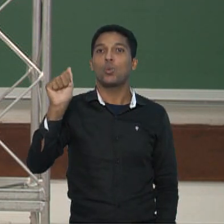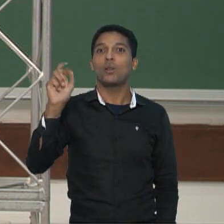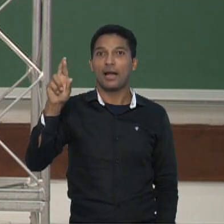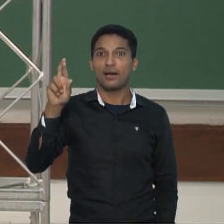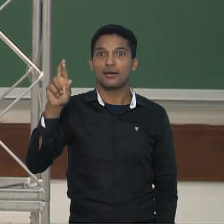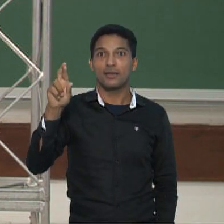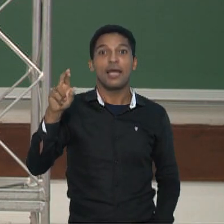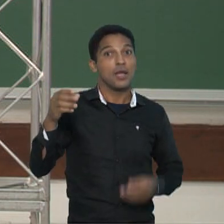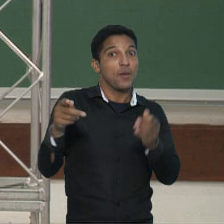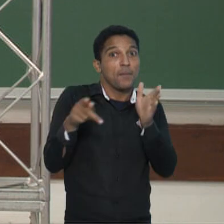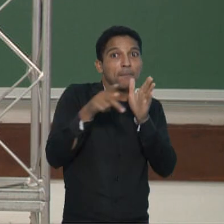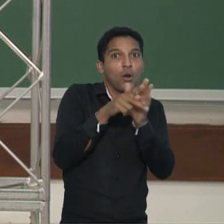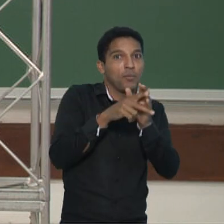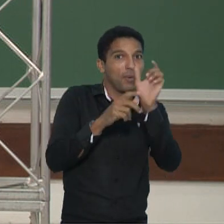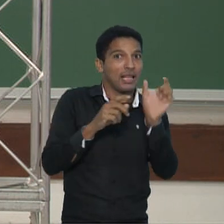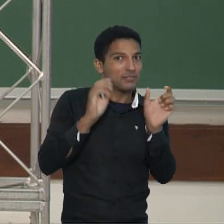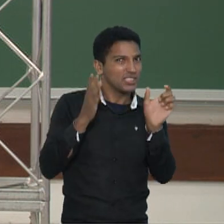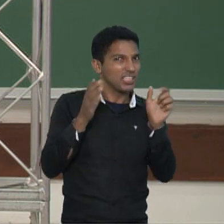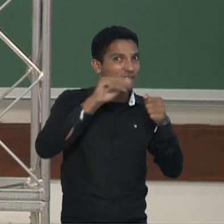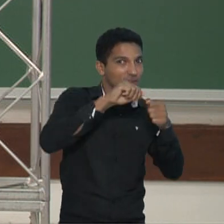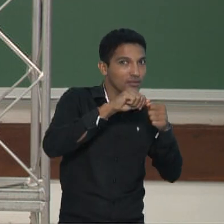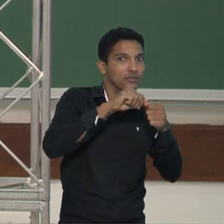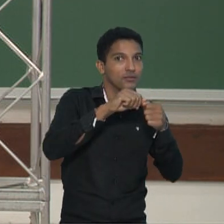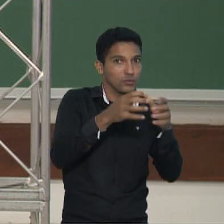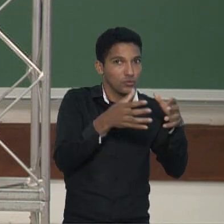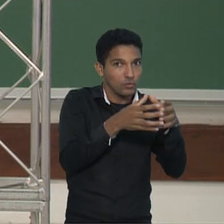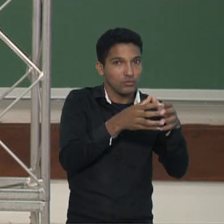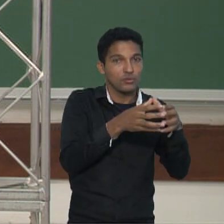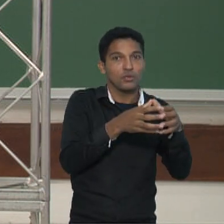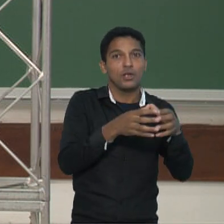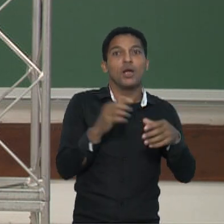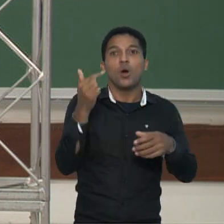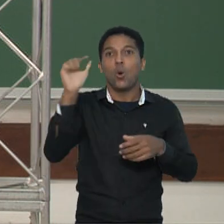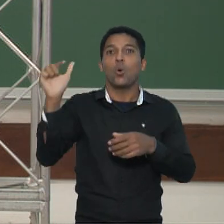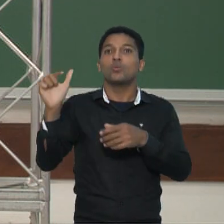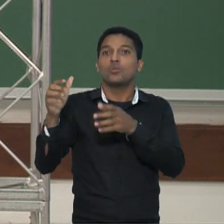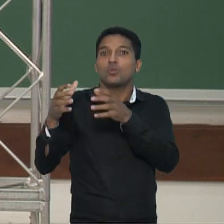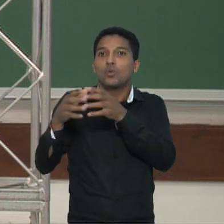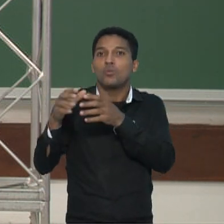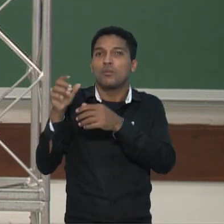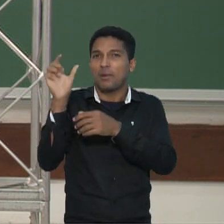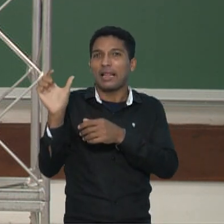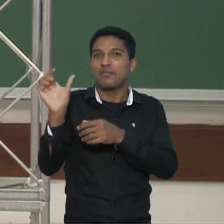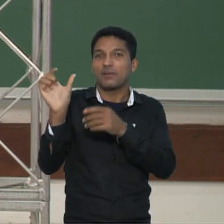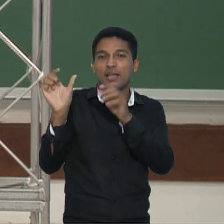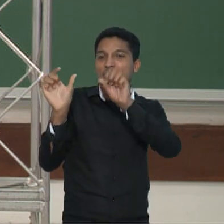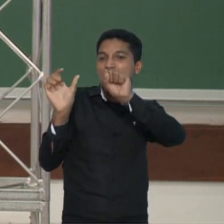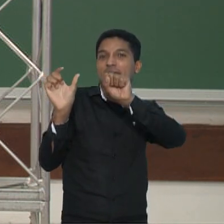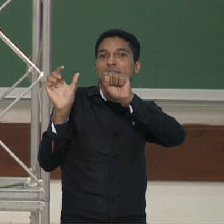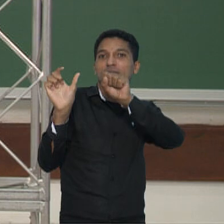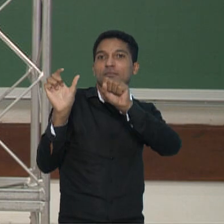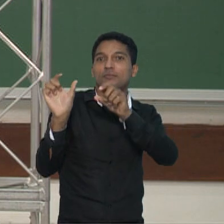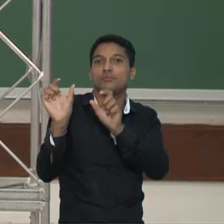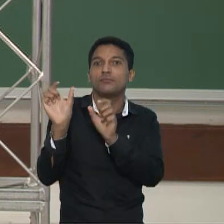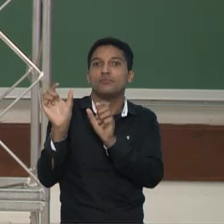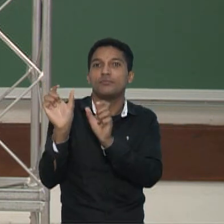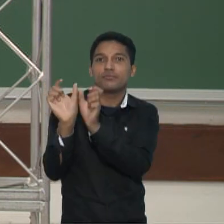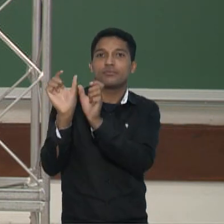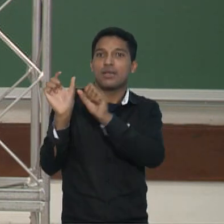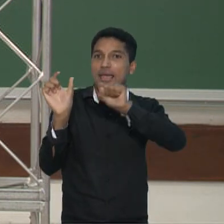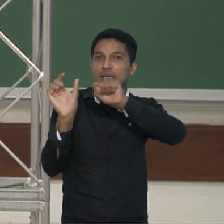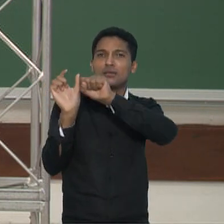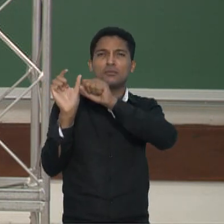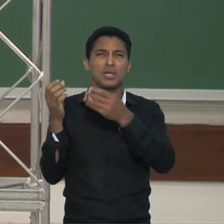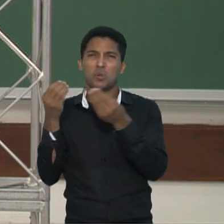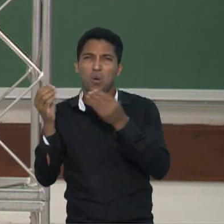que vocês acabaram de fazer, e as outras palavrinhas que eu apenas coloco S. Teacher, mas como que